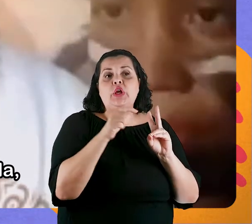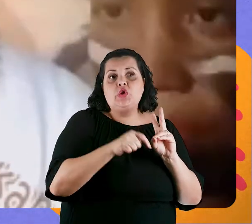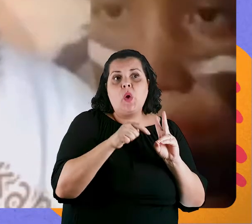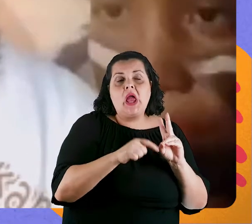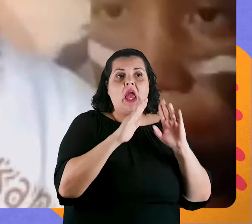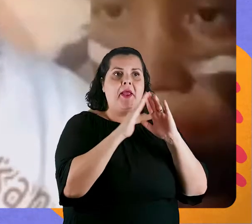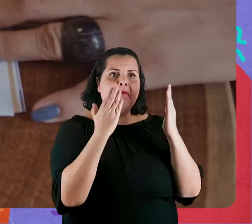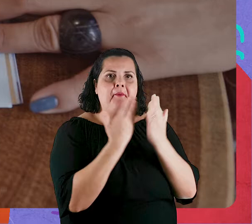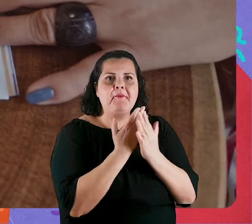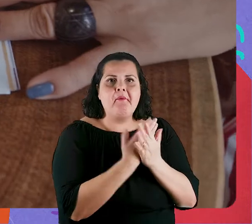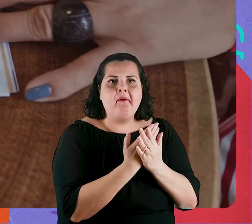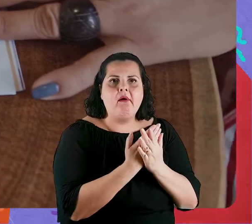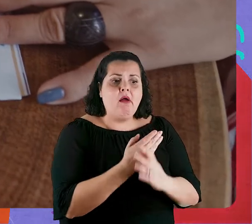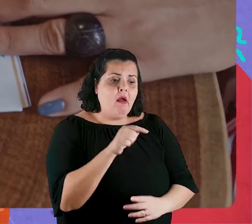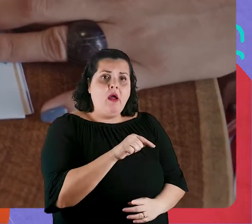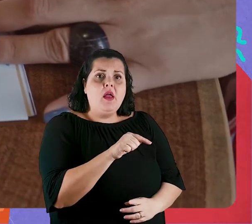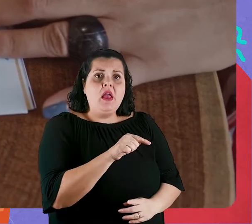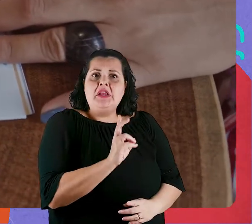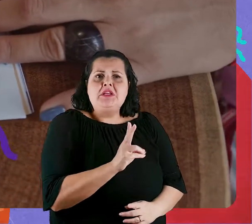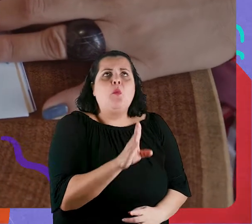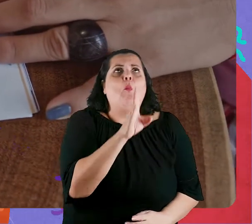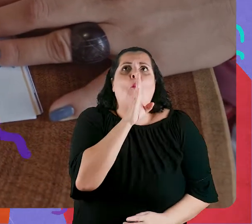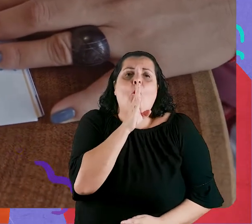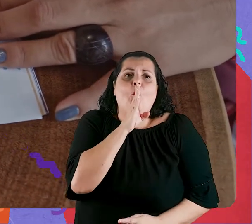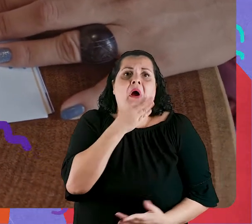daquela escola, e muitas vezes eles acabam sendo